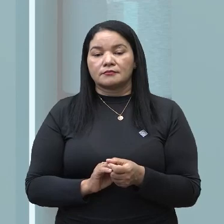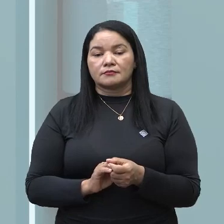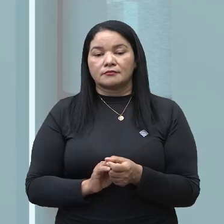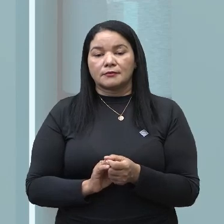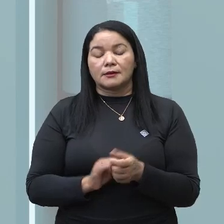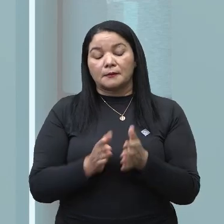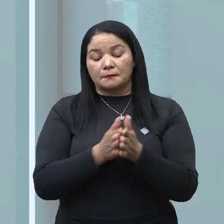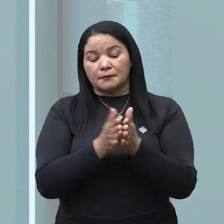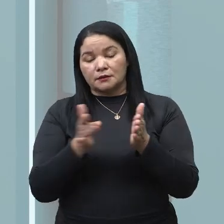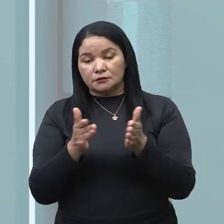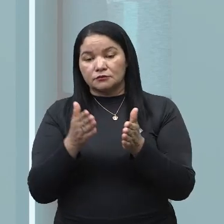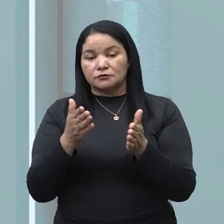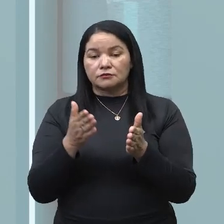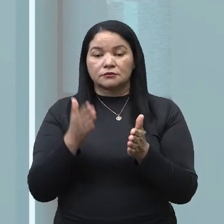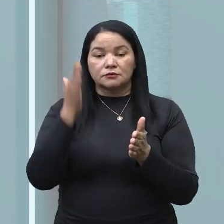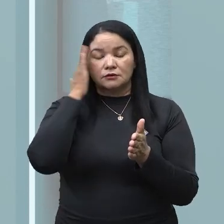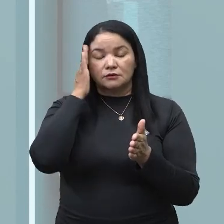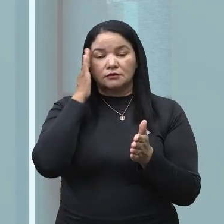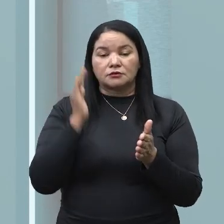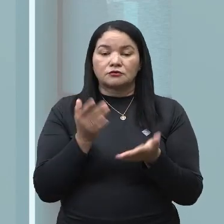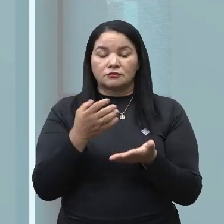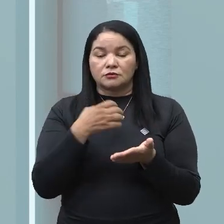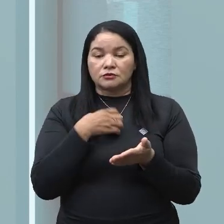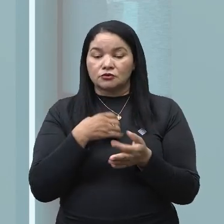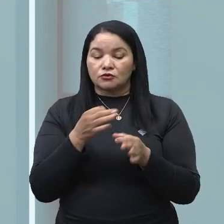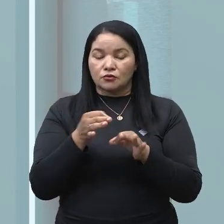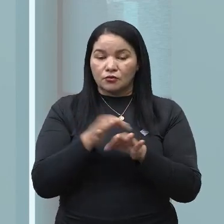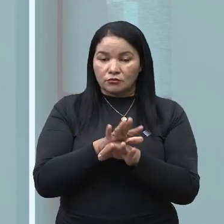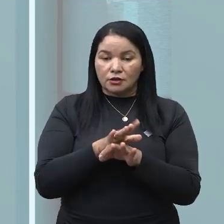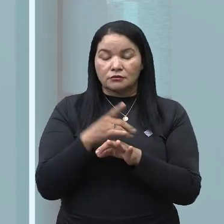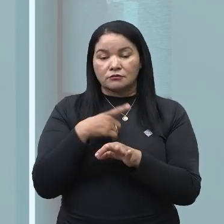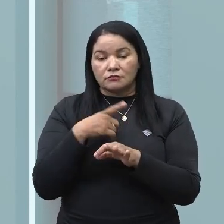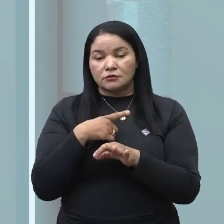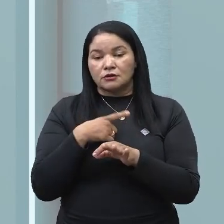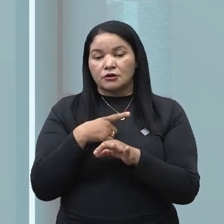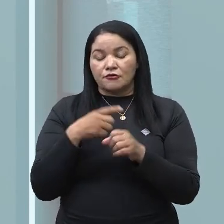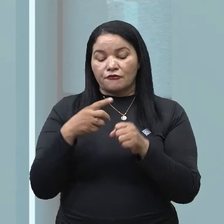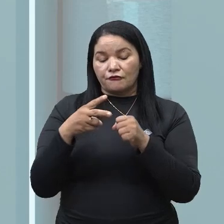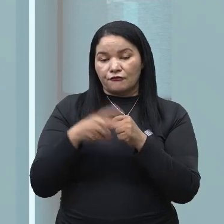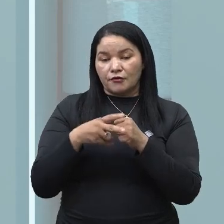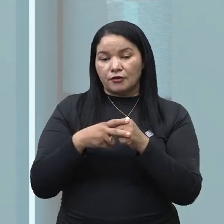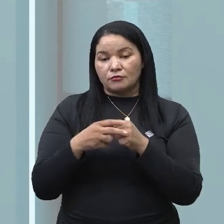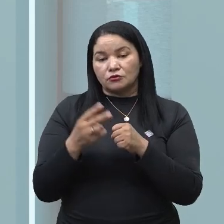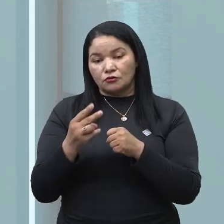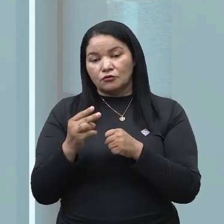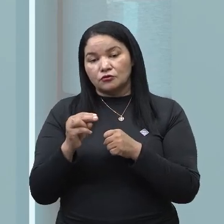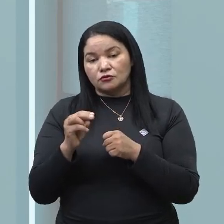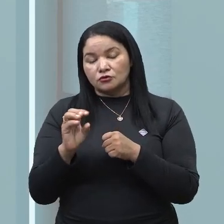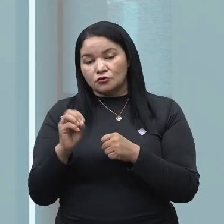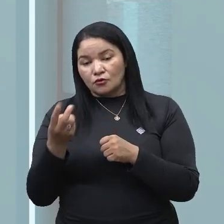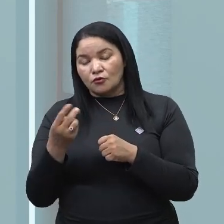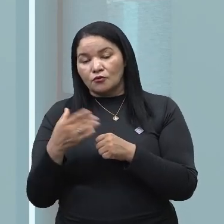sentido completo e ele é composto por mais de um verbo. Mais de um verbo. Vamos aí então